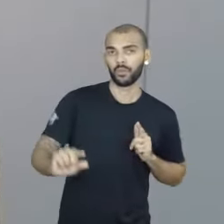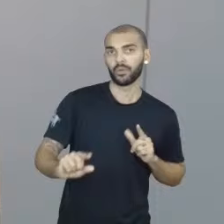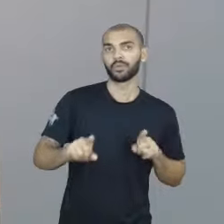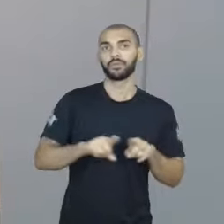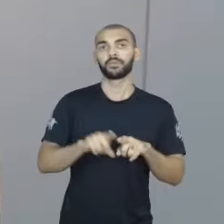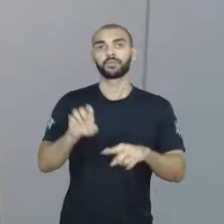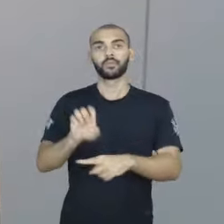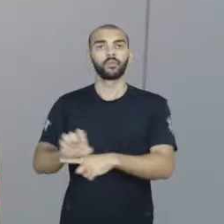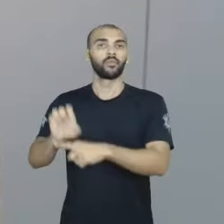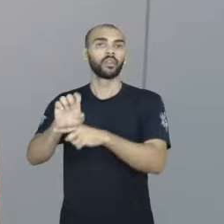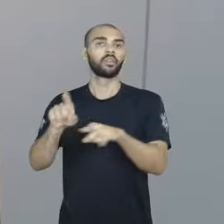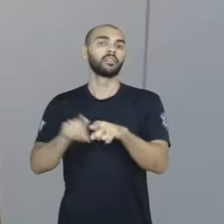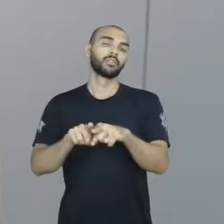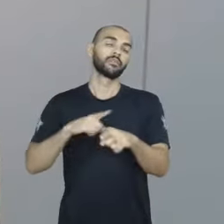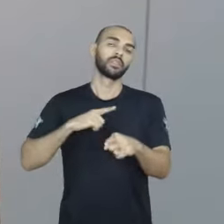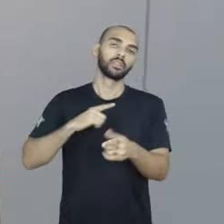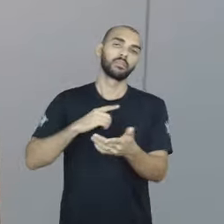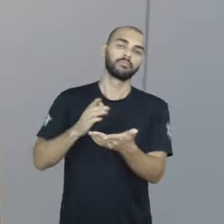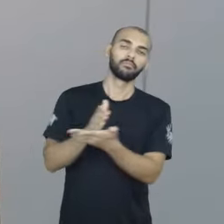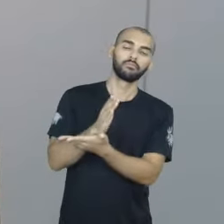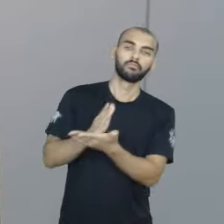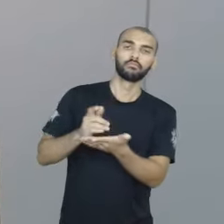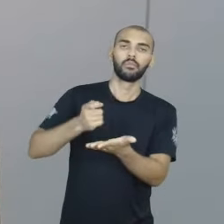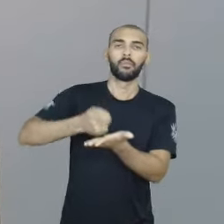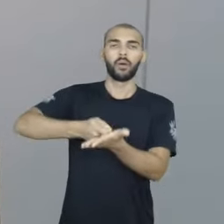vêm vinculadas a exigências de